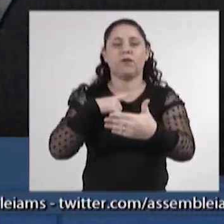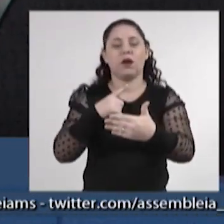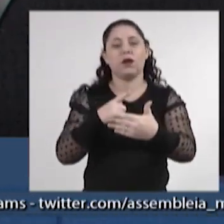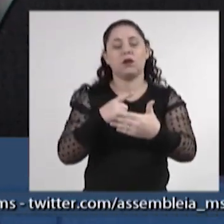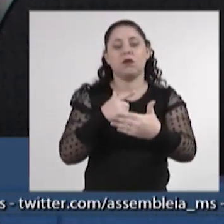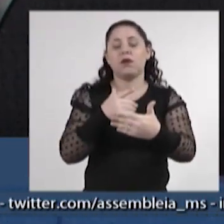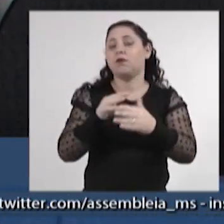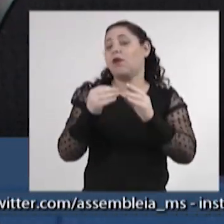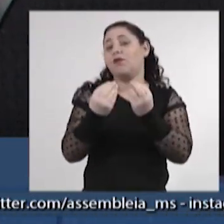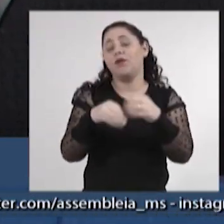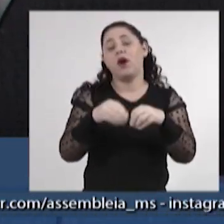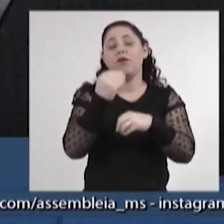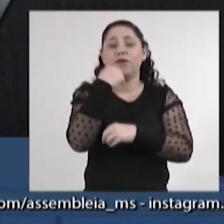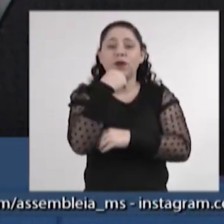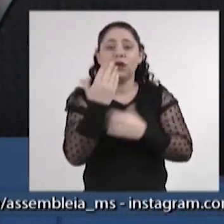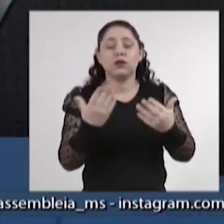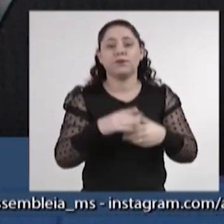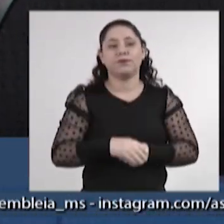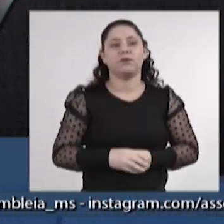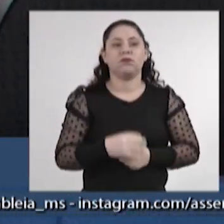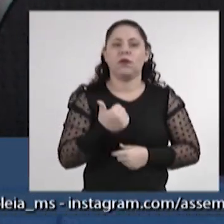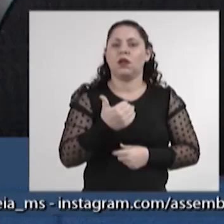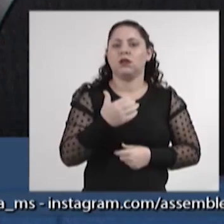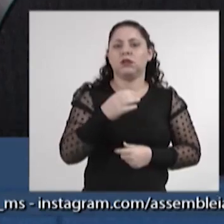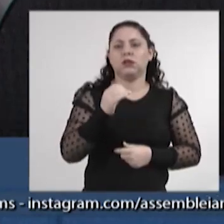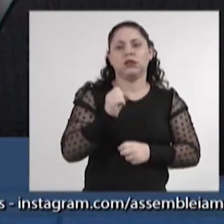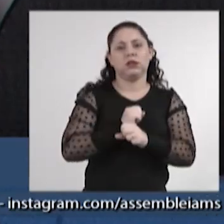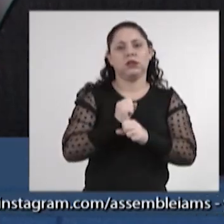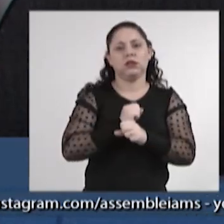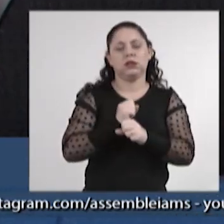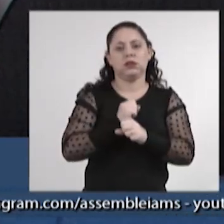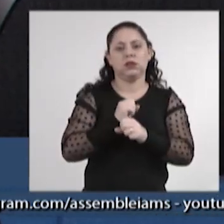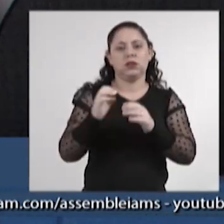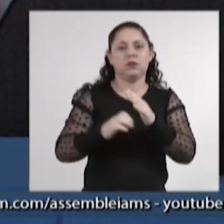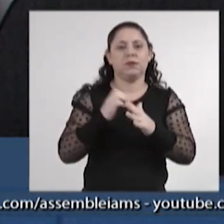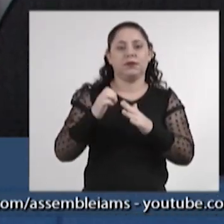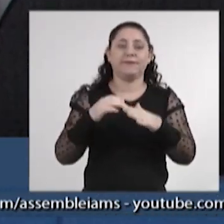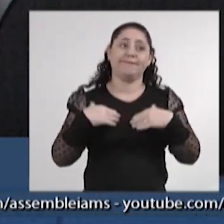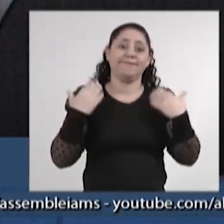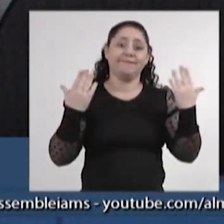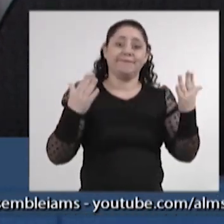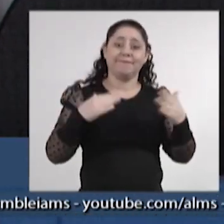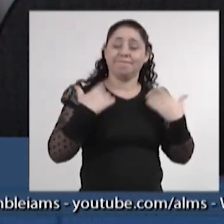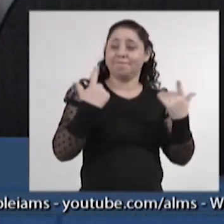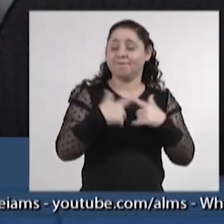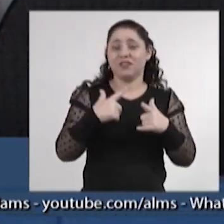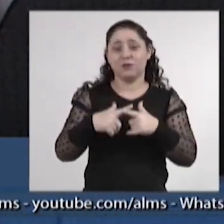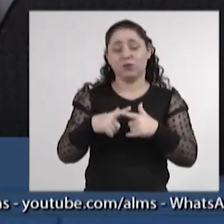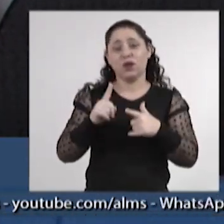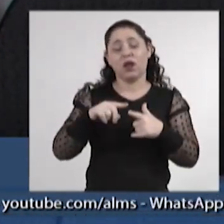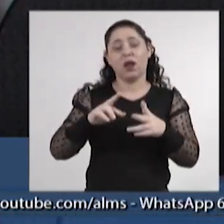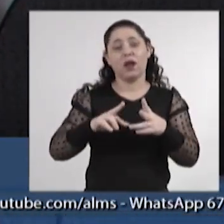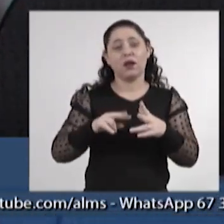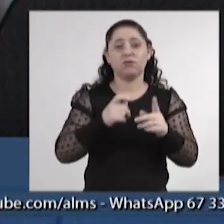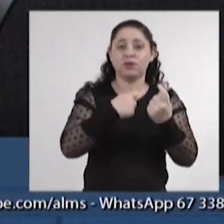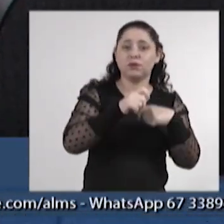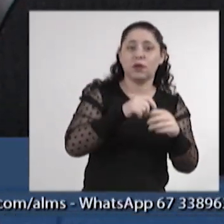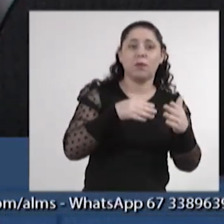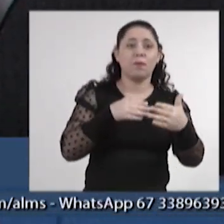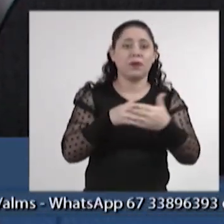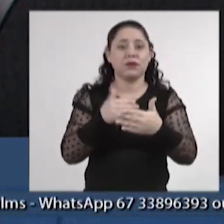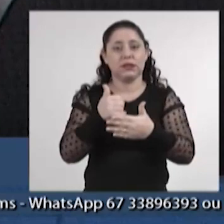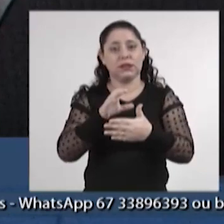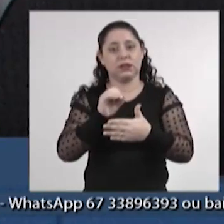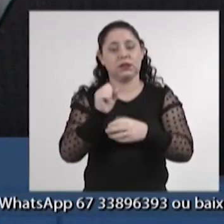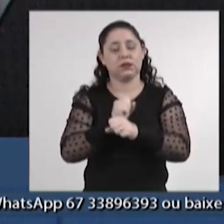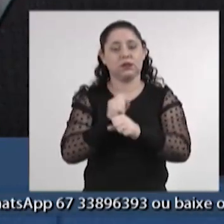uma ideia, em termos de projeto, vida útil de 100 anos, o empreendedor já está dando pulo de alegria, porque isso aí é a condição de dimensionamento de grandes barragens, 100